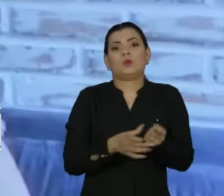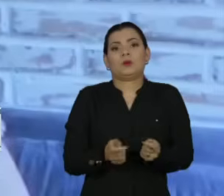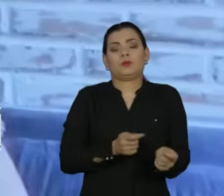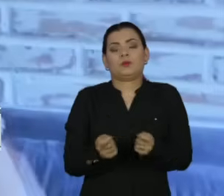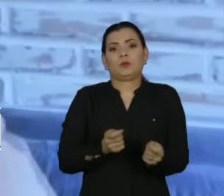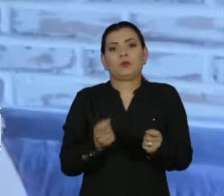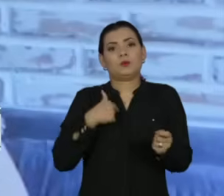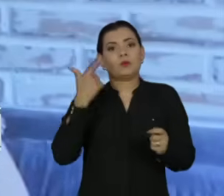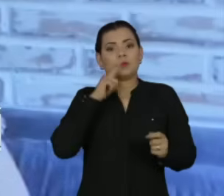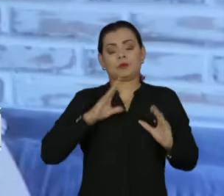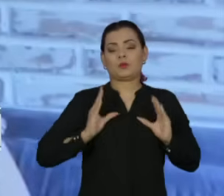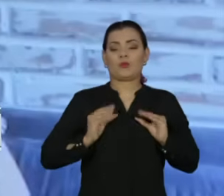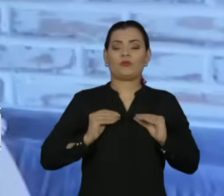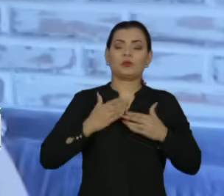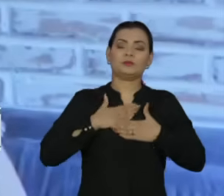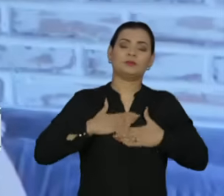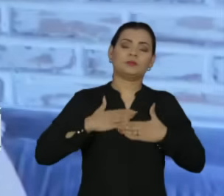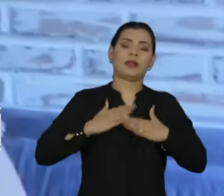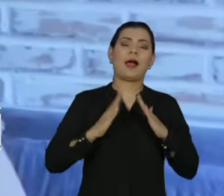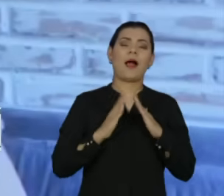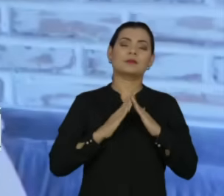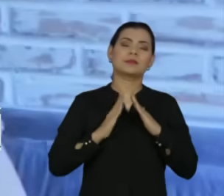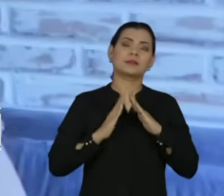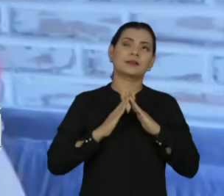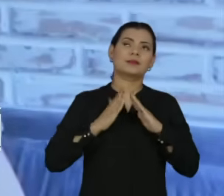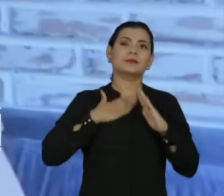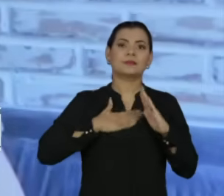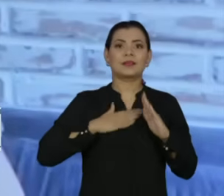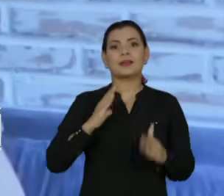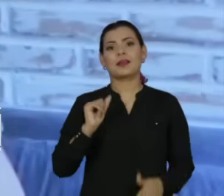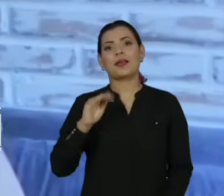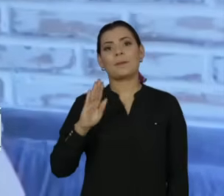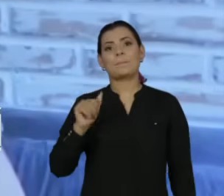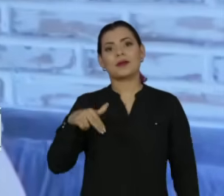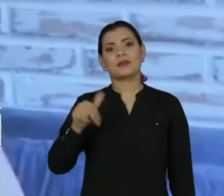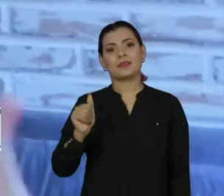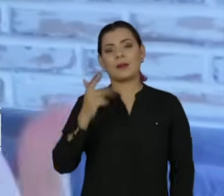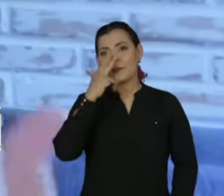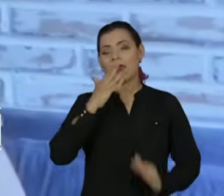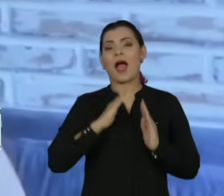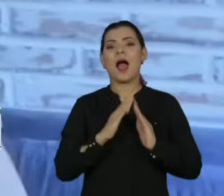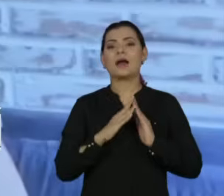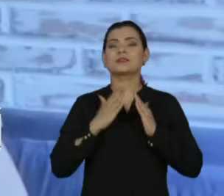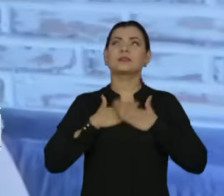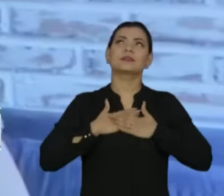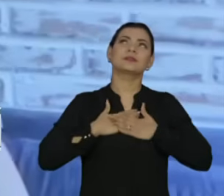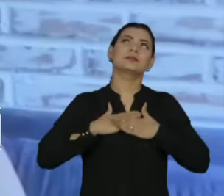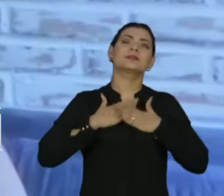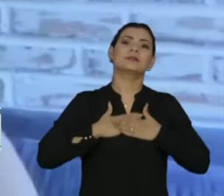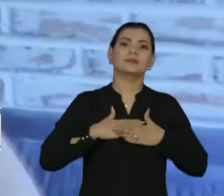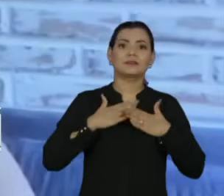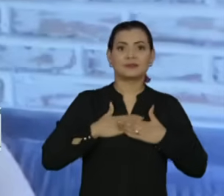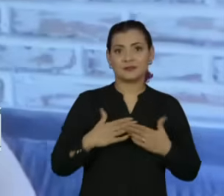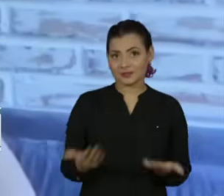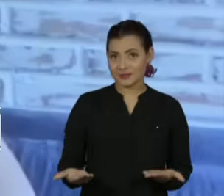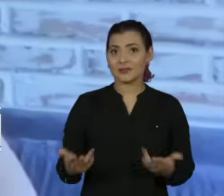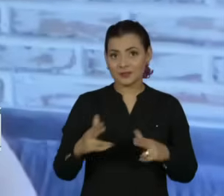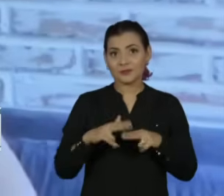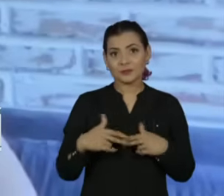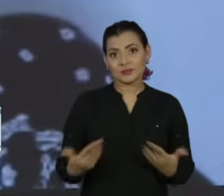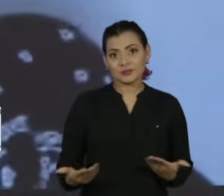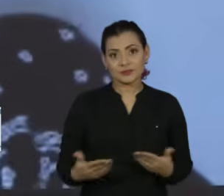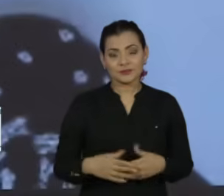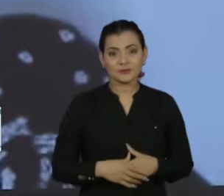de conforto. E por isso, então, entre aspas, a cabana, que no nosso caso, aqui no Brasil, as casas, ou aquilo que a gente chama de